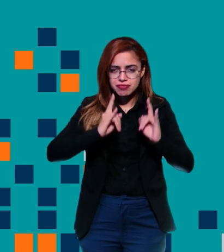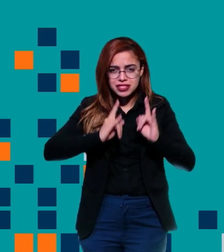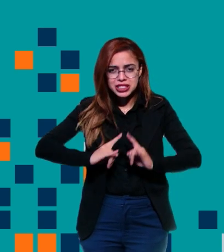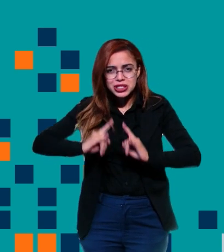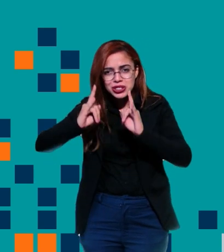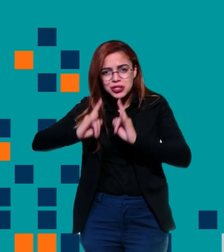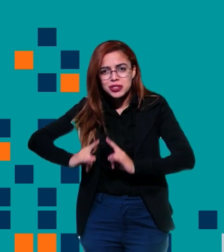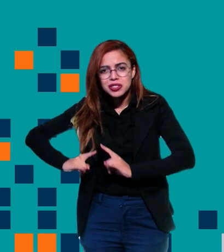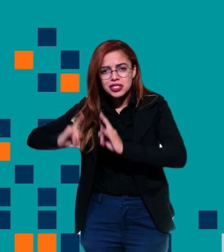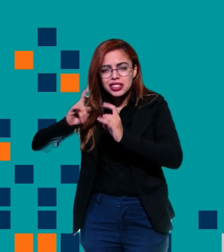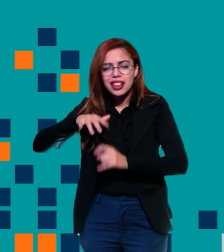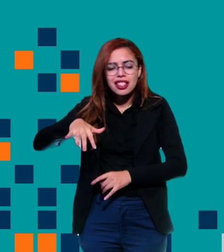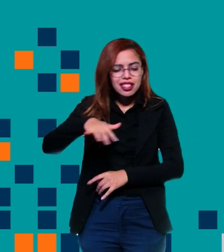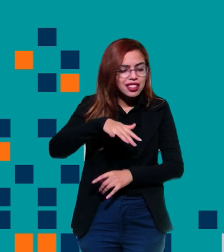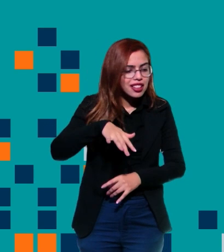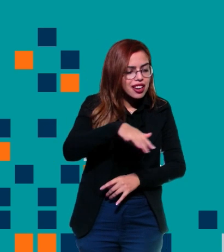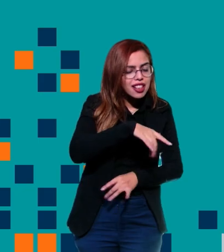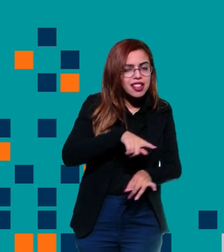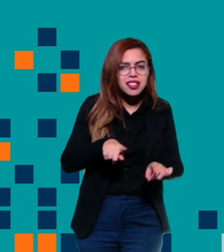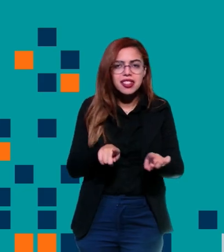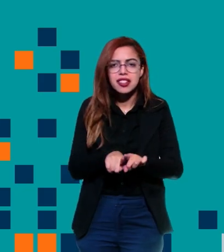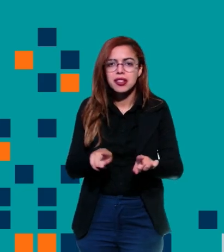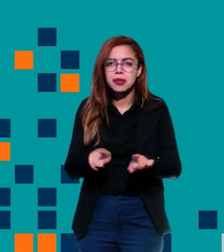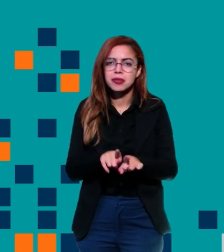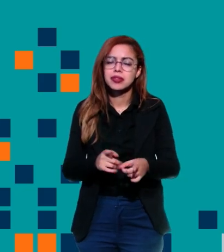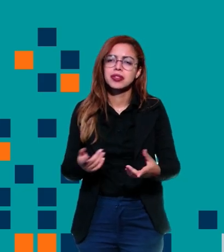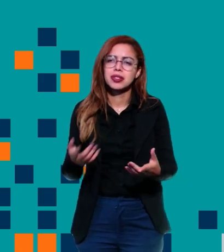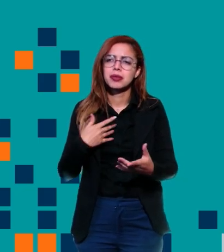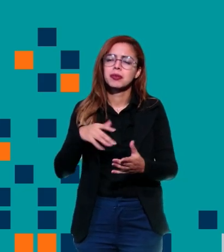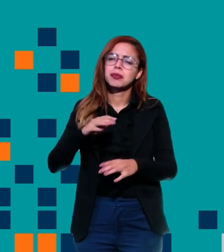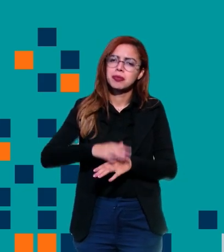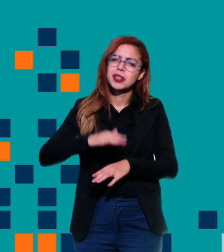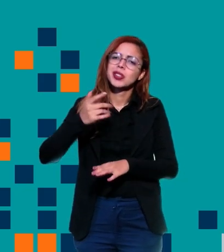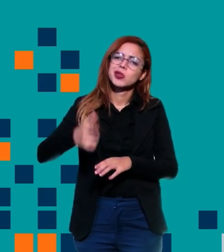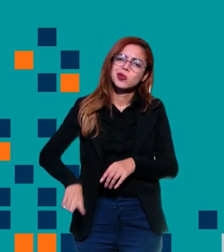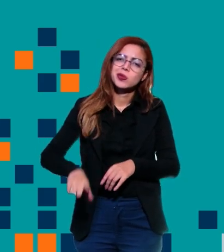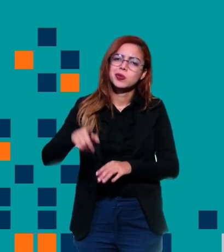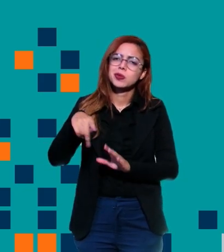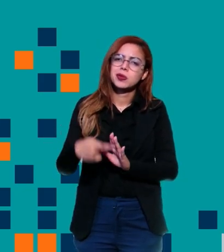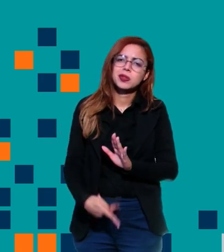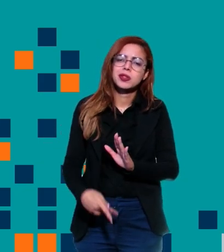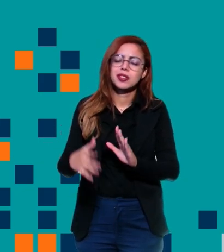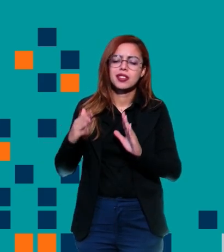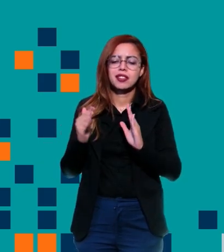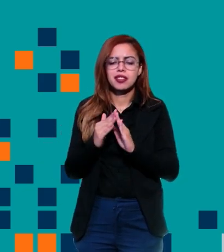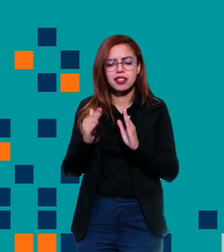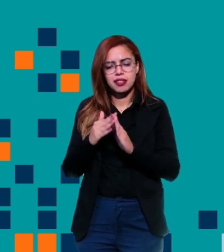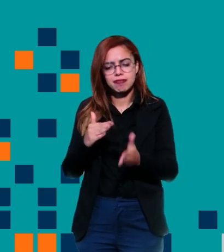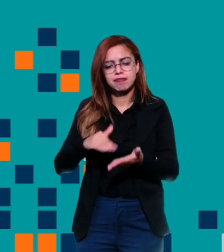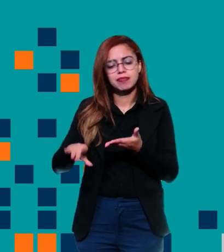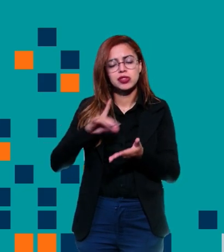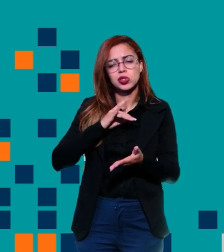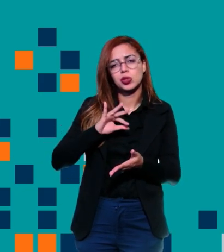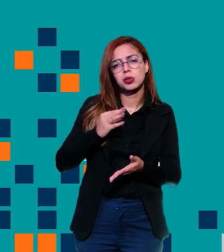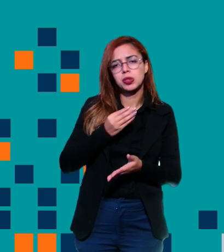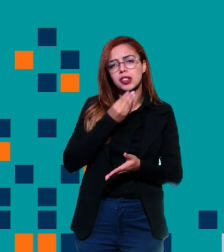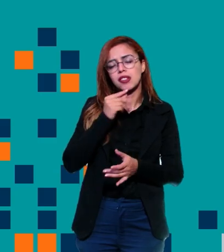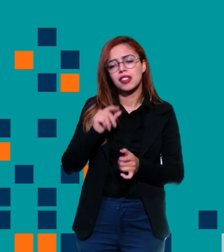né? Então, mais um projeto de casa que o escritório teve a oportunidade de